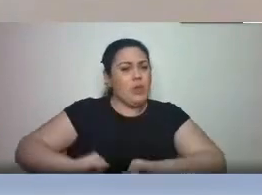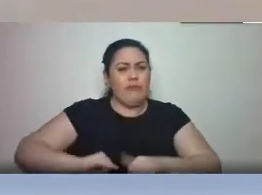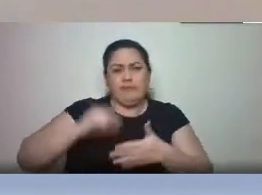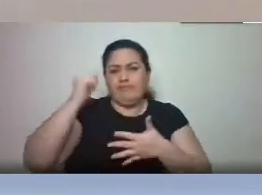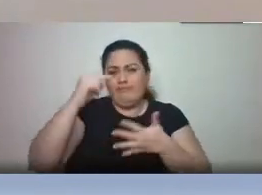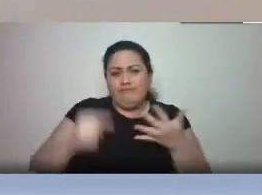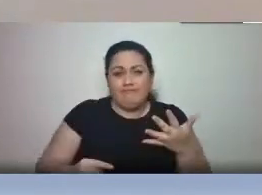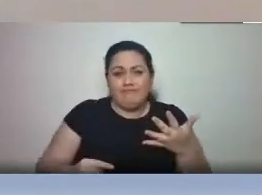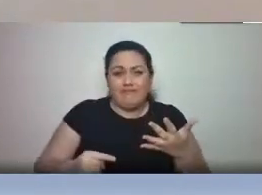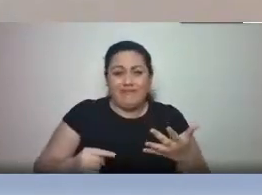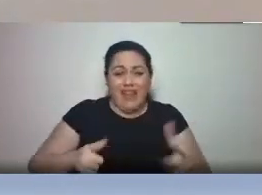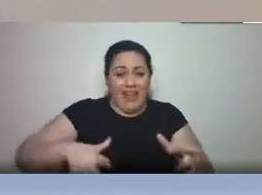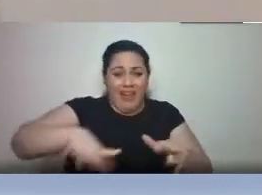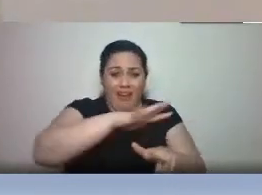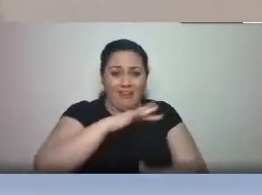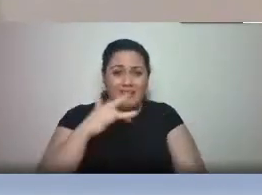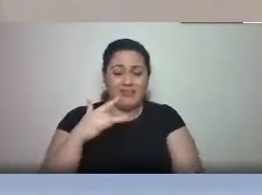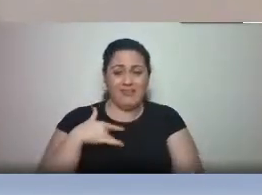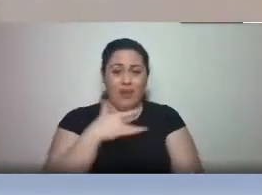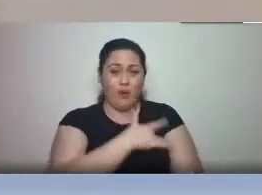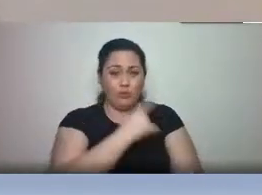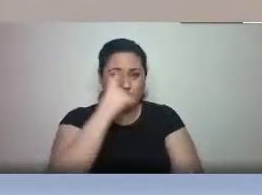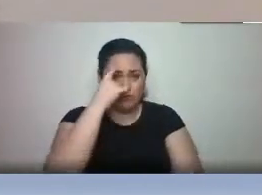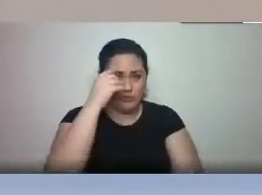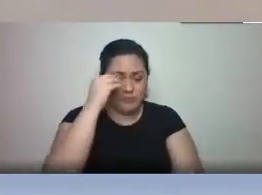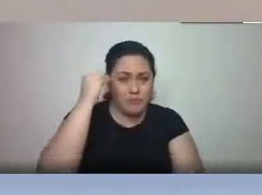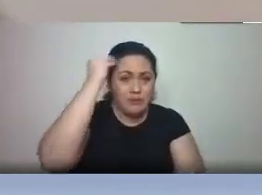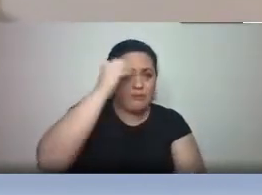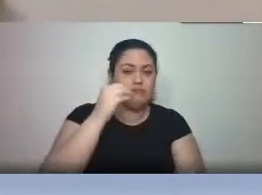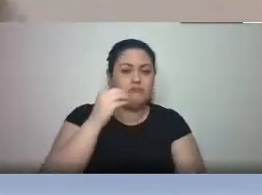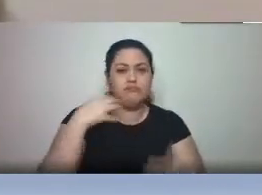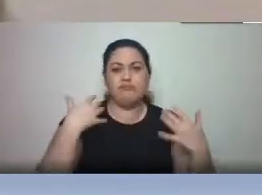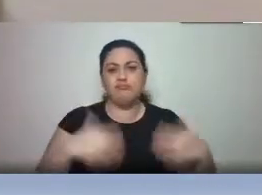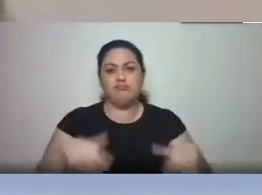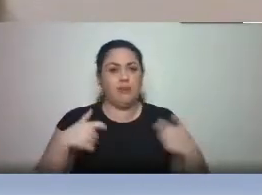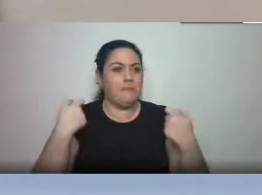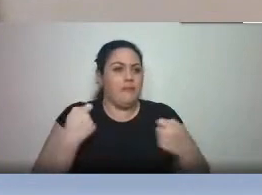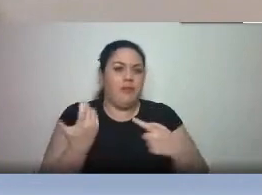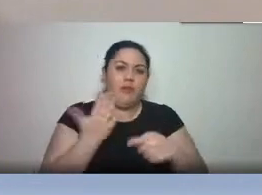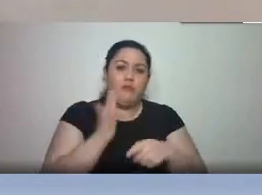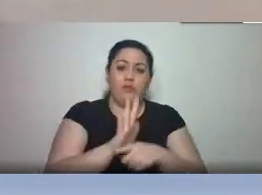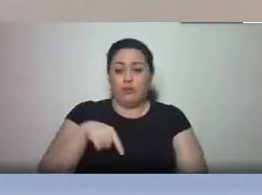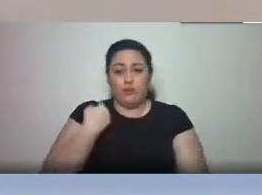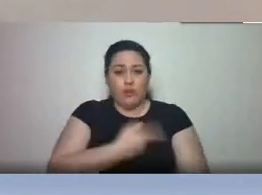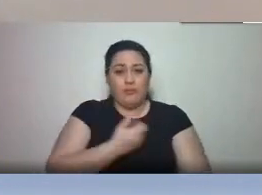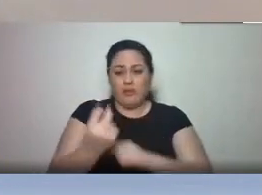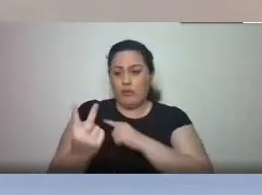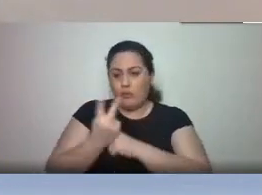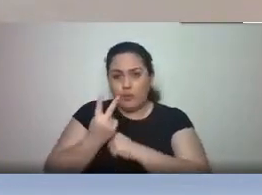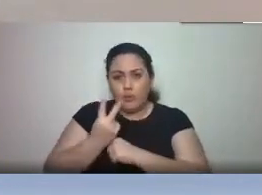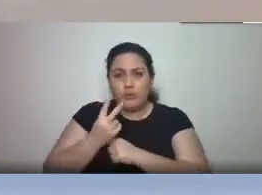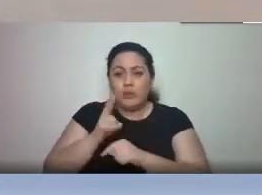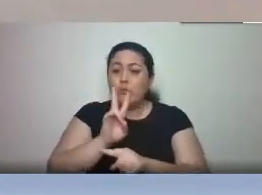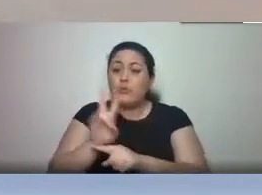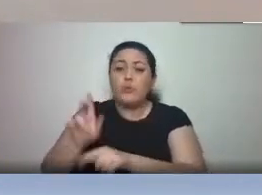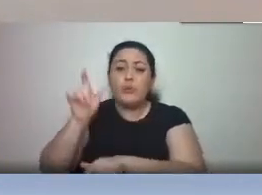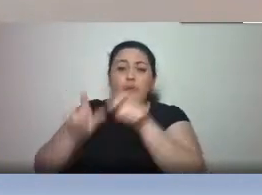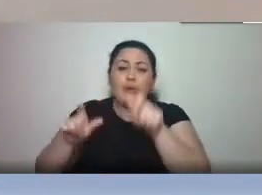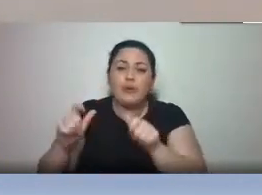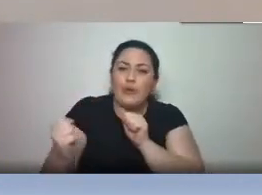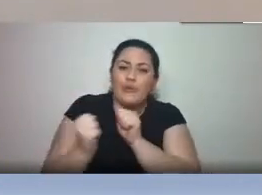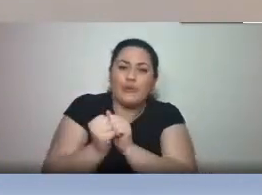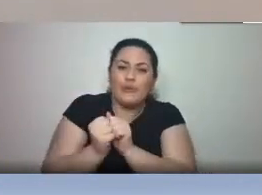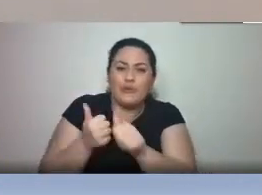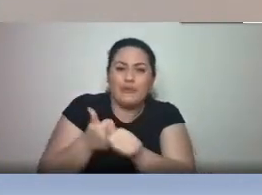estão escancaradas. Que possamos cuidar de nós mesmos, dos que nos são caros e das pessoas em sofrimento que chegam